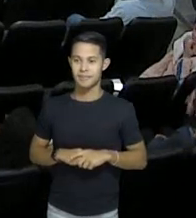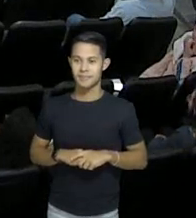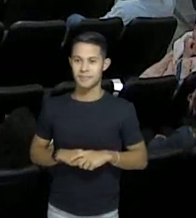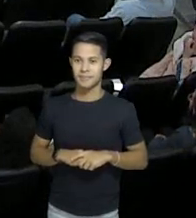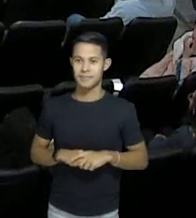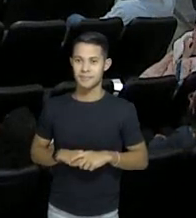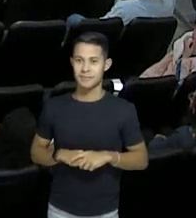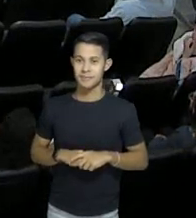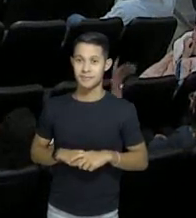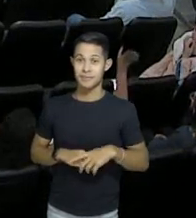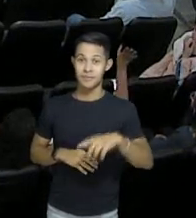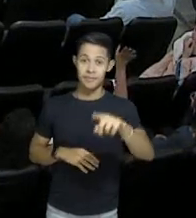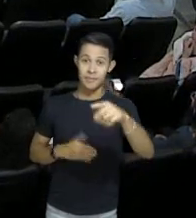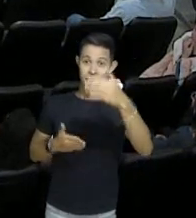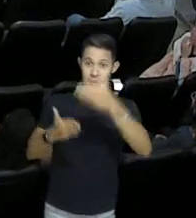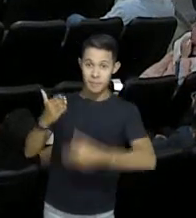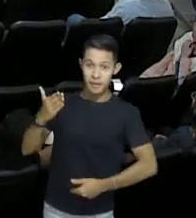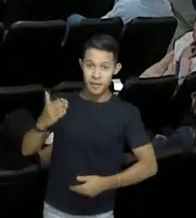O senhor perdeu?